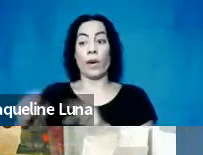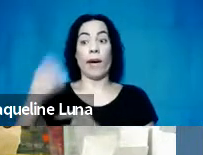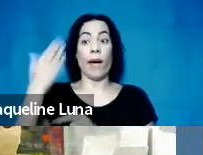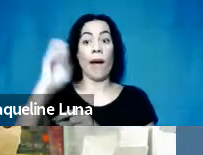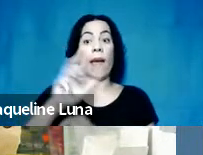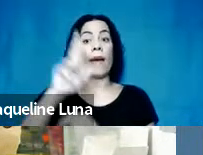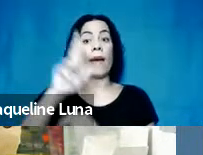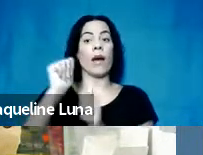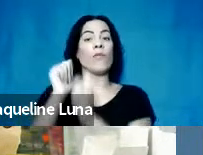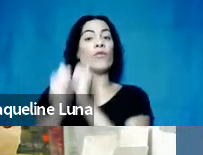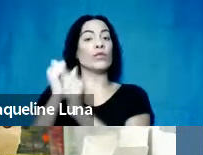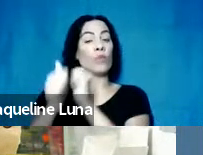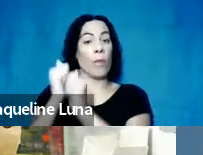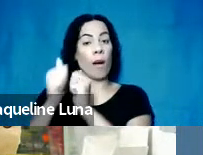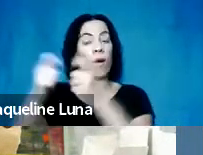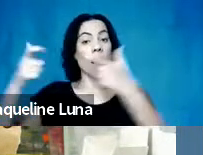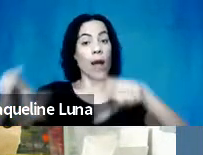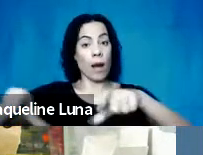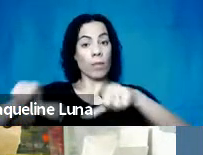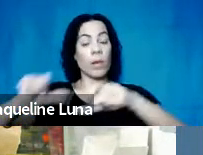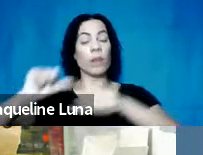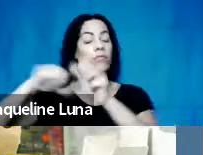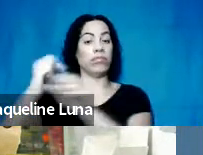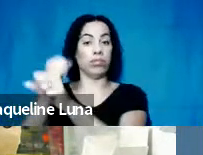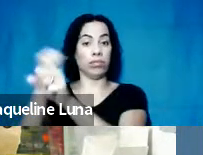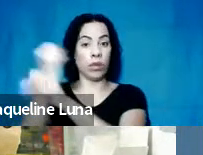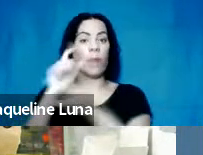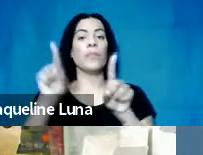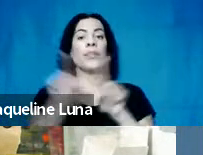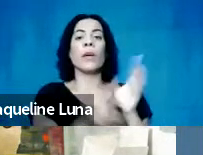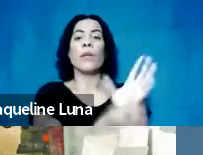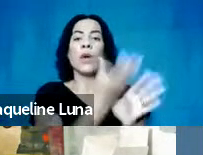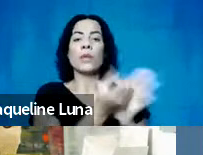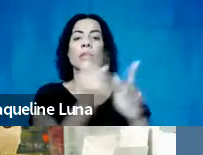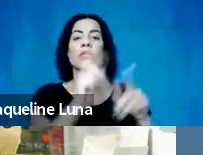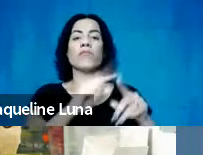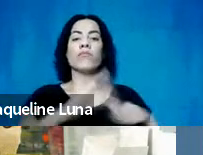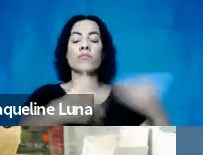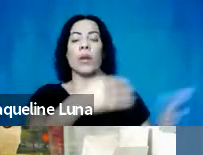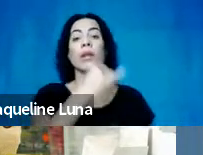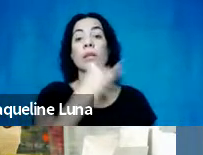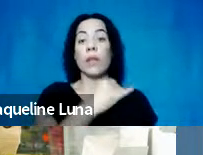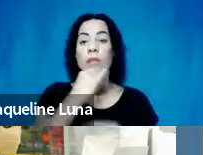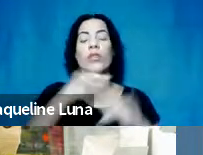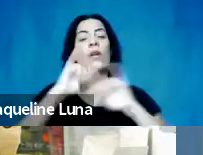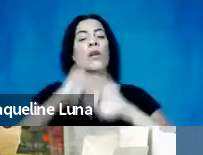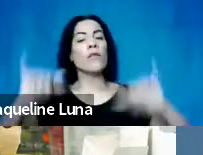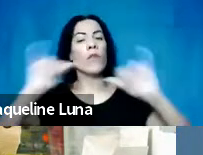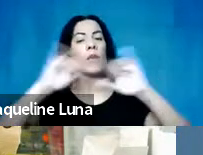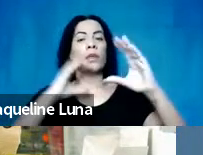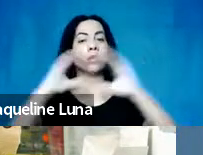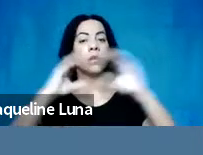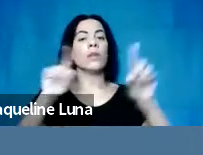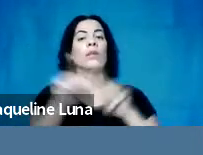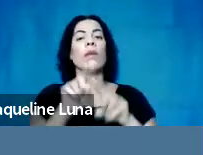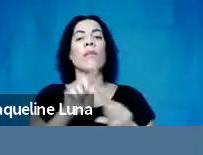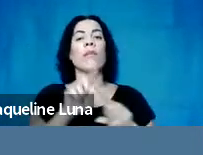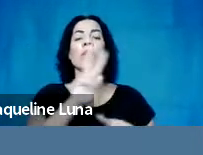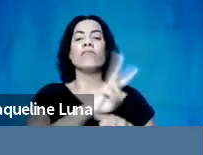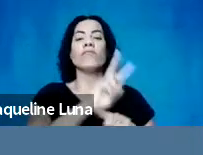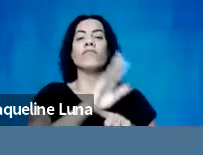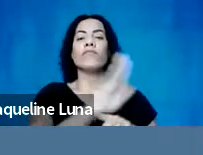futebol, né? Produção e processamento de testes, informação e comunicação e assistência a grupos em situação